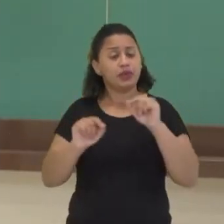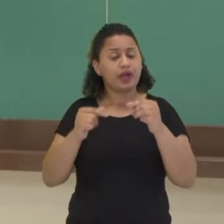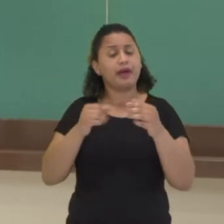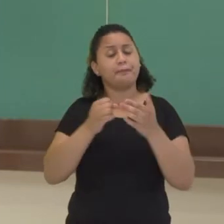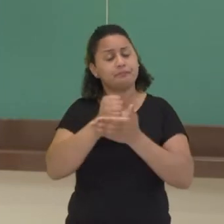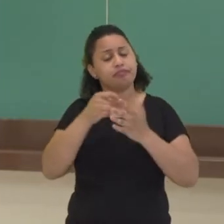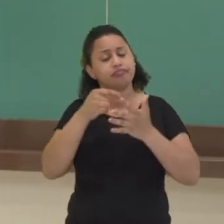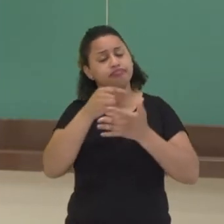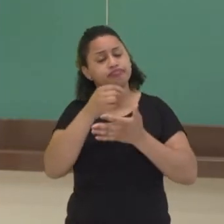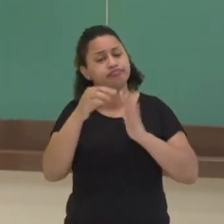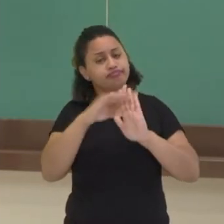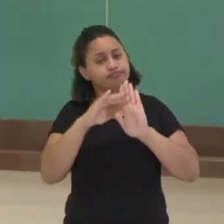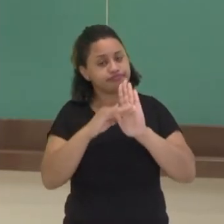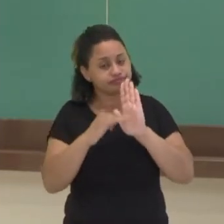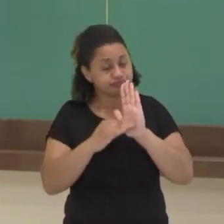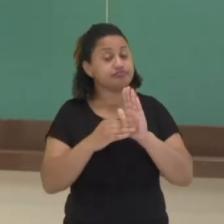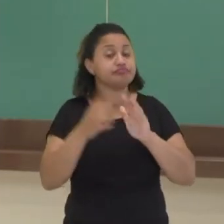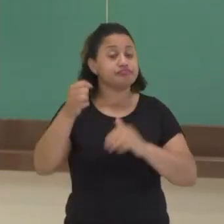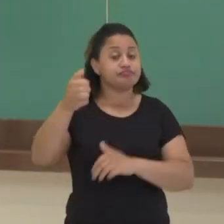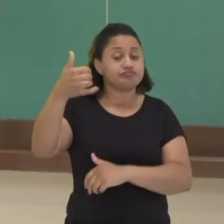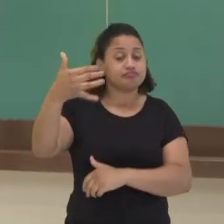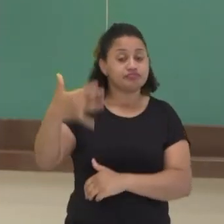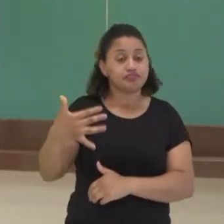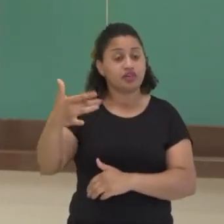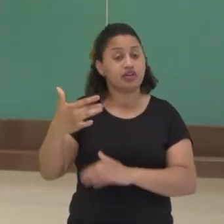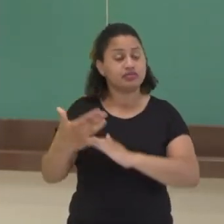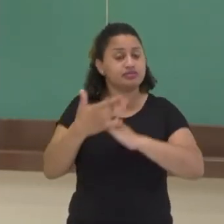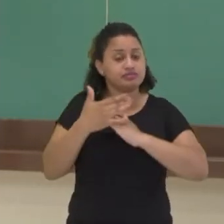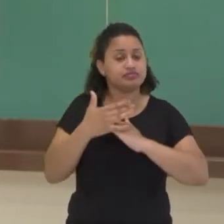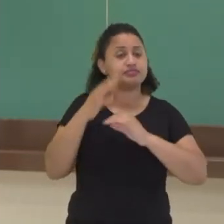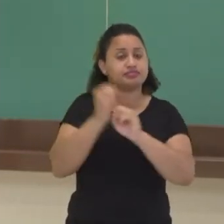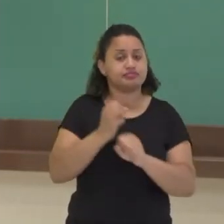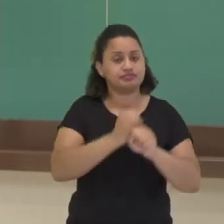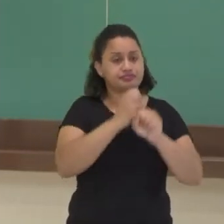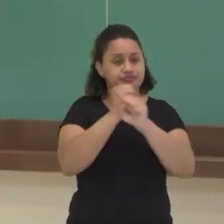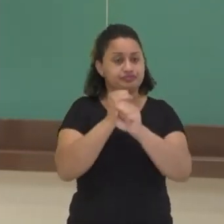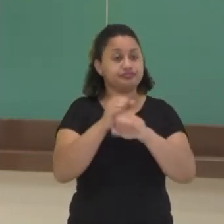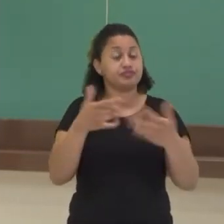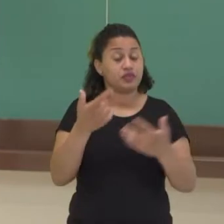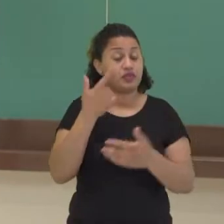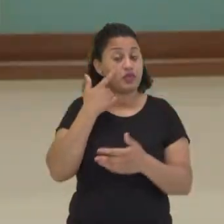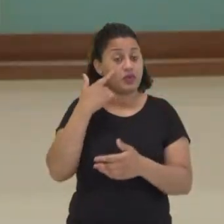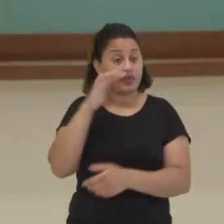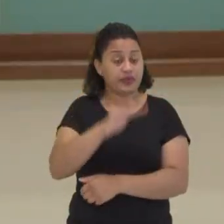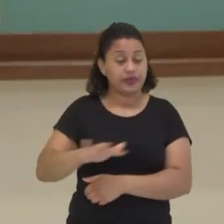da contagem vai nos ensinar a calcular isso. Então, acompanhe a situação.